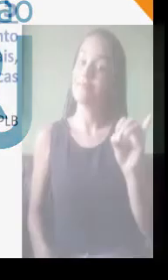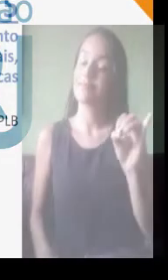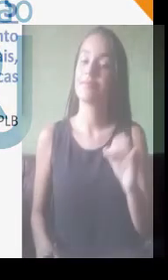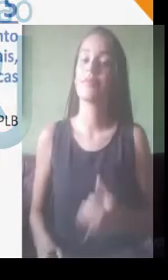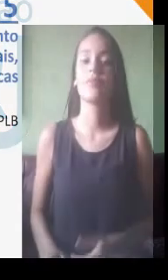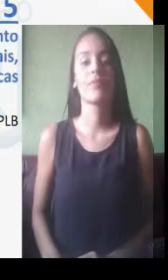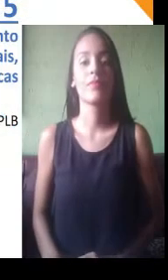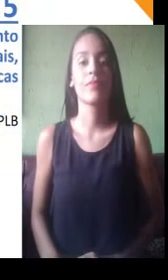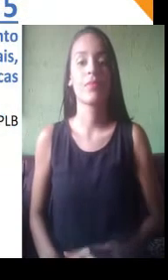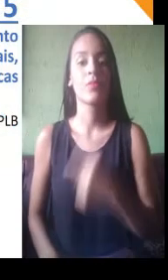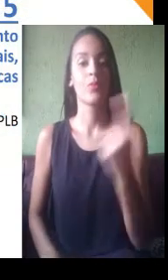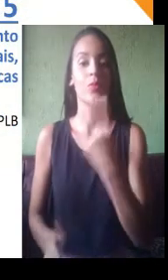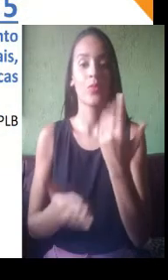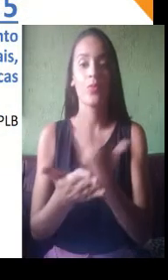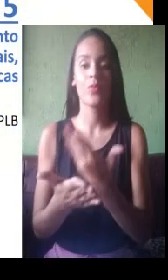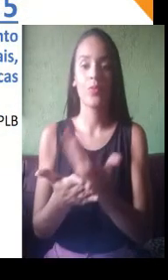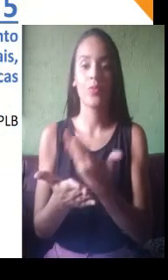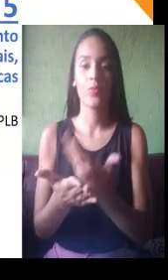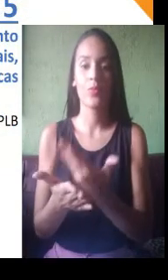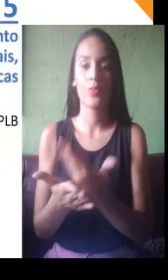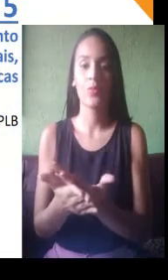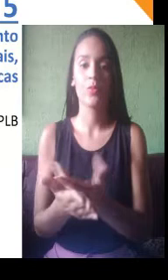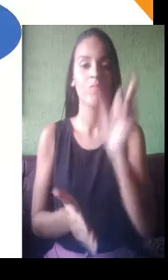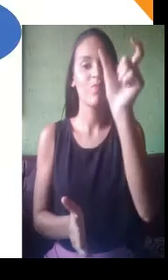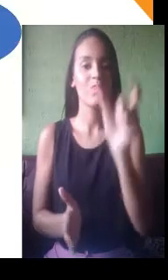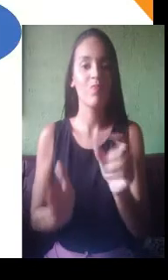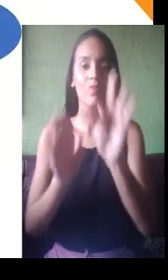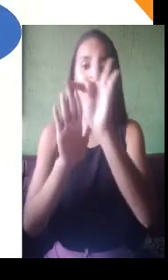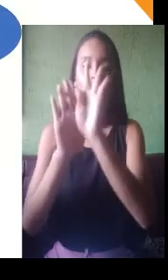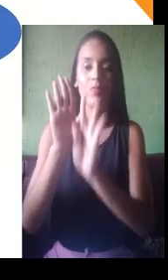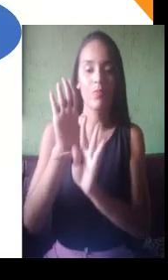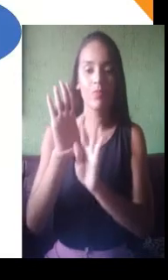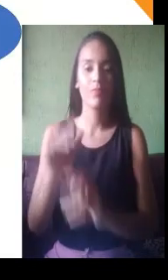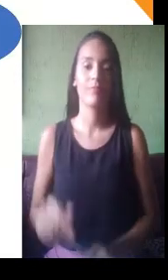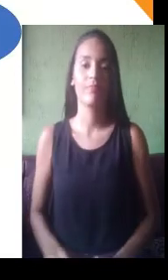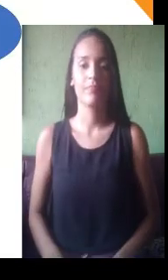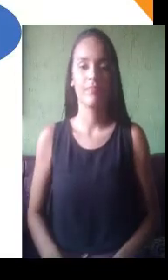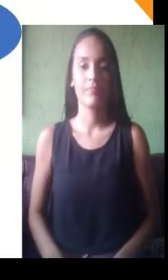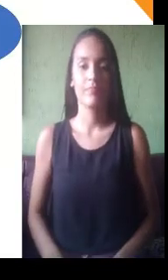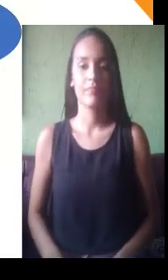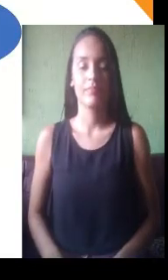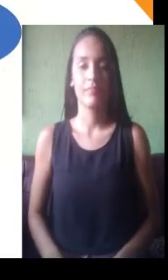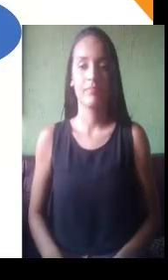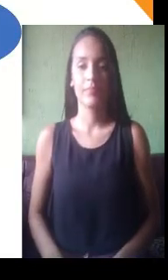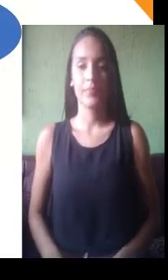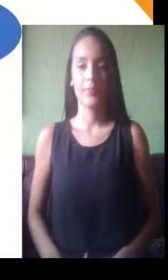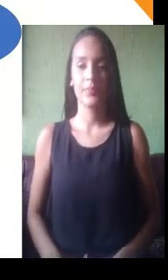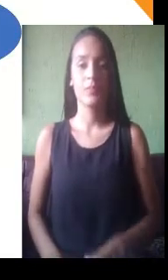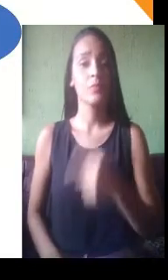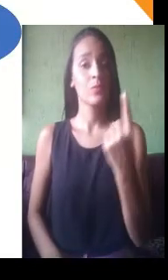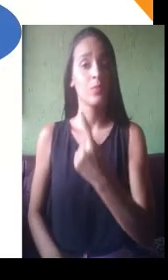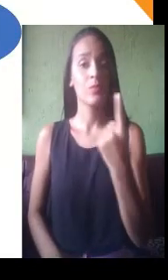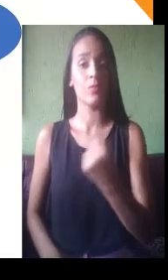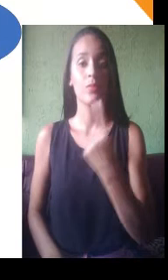Fala pessoal, professor Stefani para conversar com vocês hoje sobre tipos textuais. Para a gente iniciar, vou apresentar